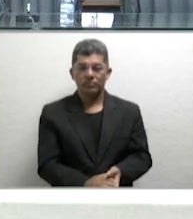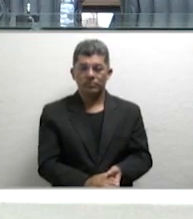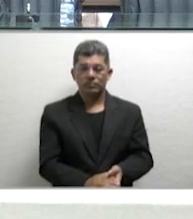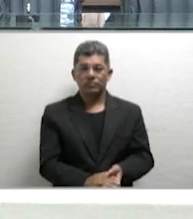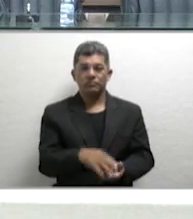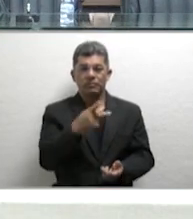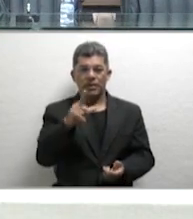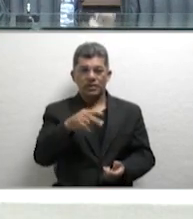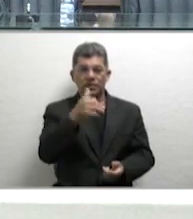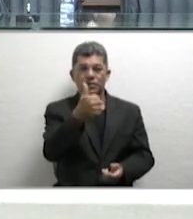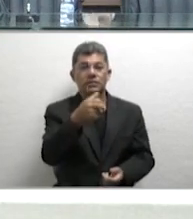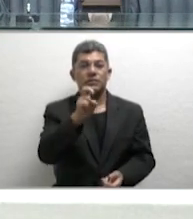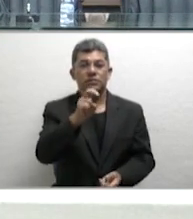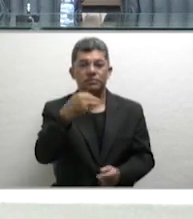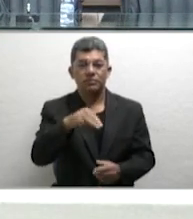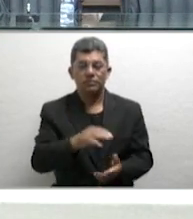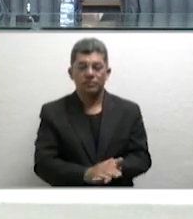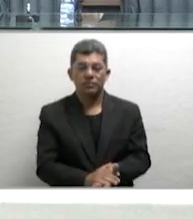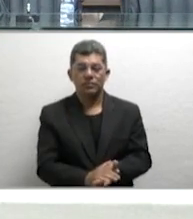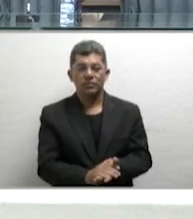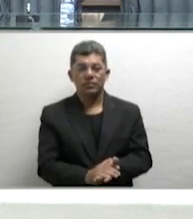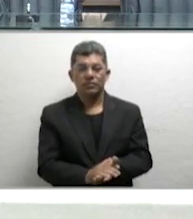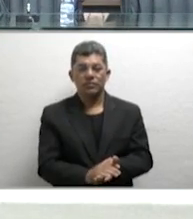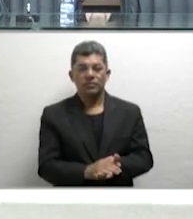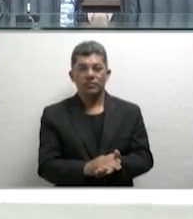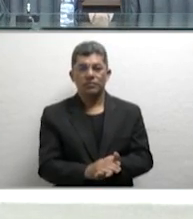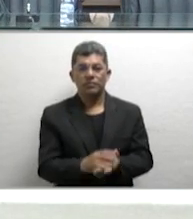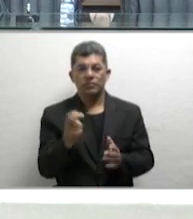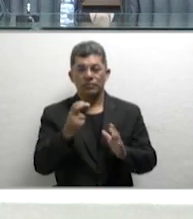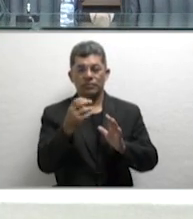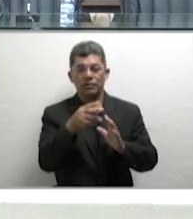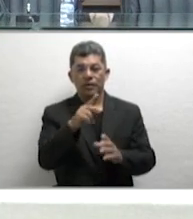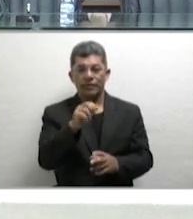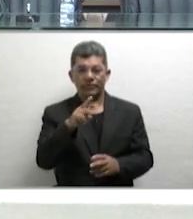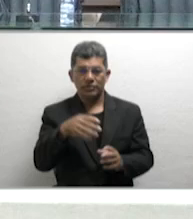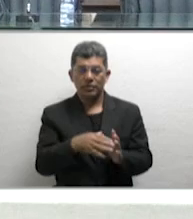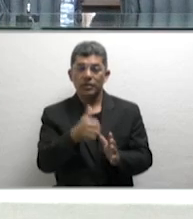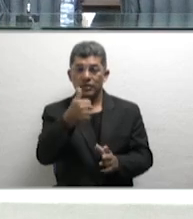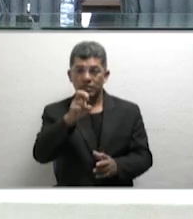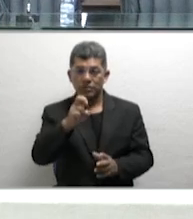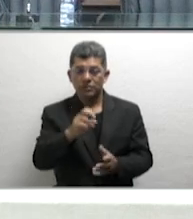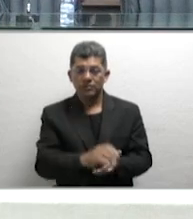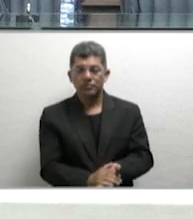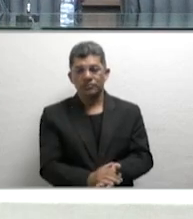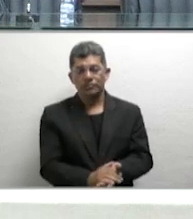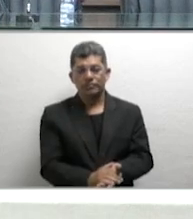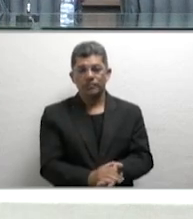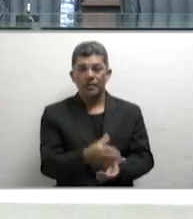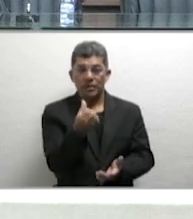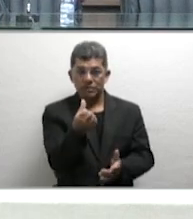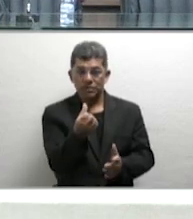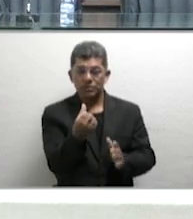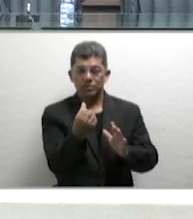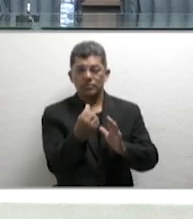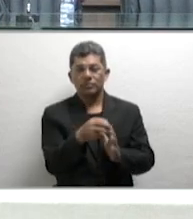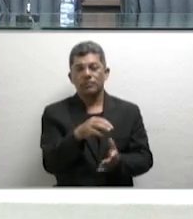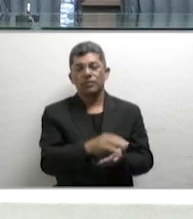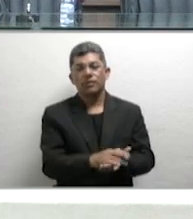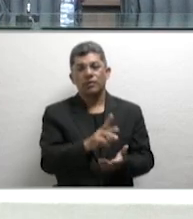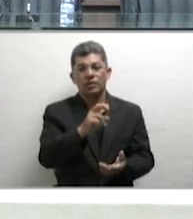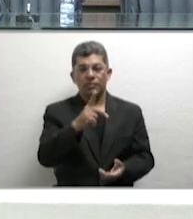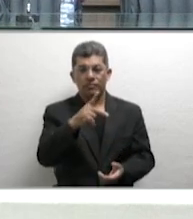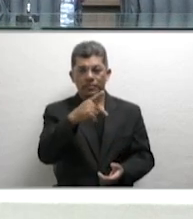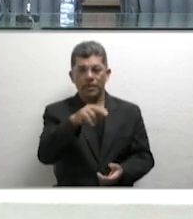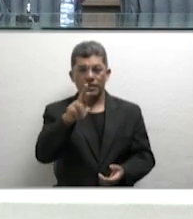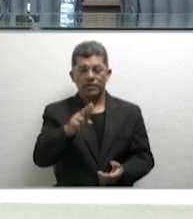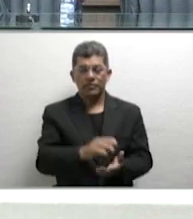minutos. Quinto deputado, Partido Avante, pelo tempo de 15 minutos. Sexto, Partido Republicanos, pelo tempo de 10 minutos.